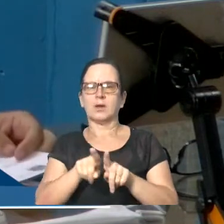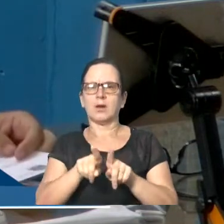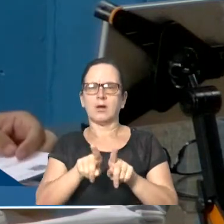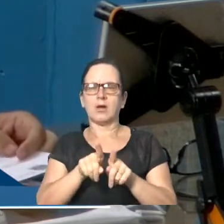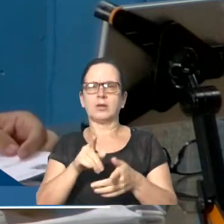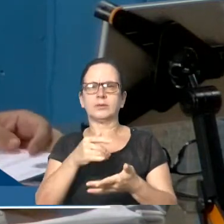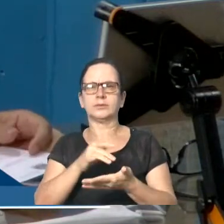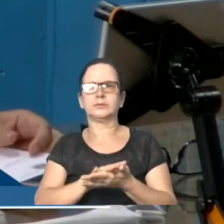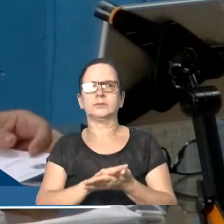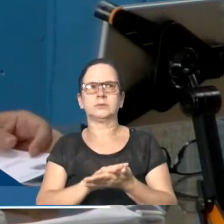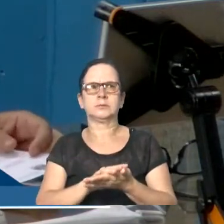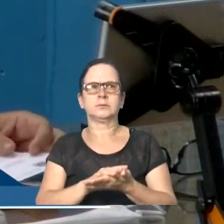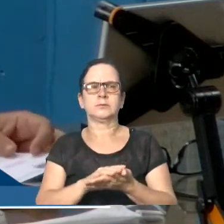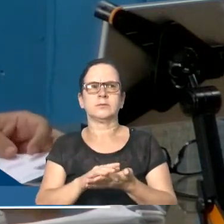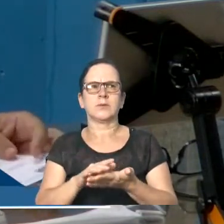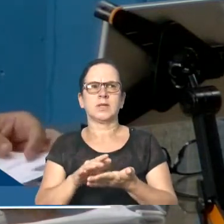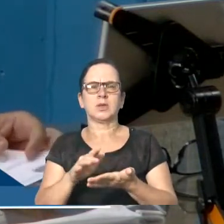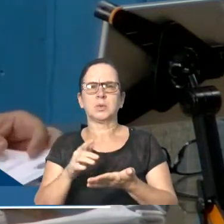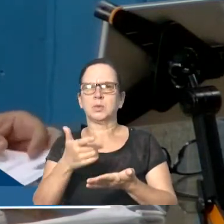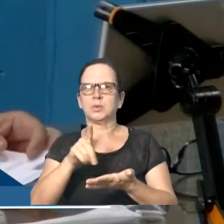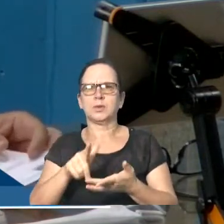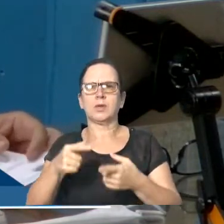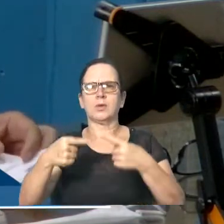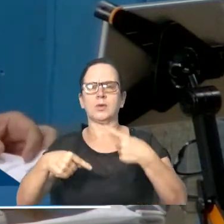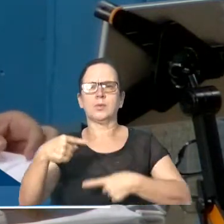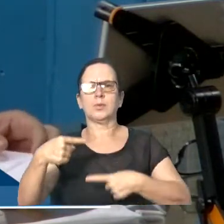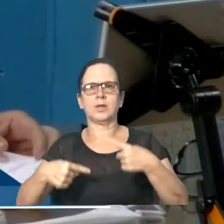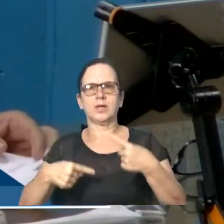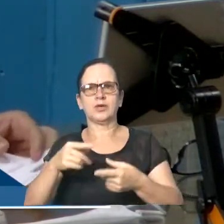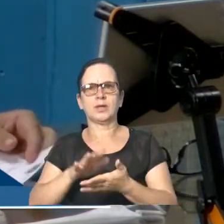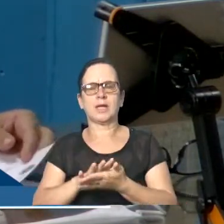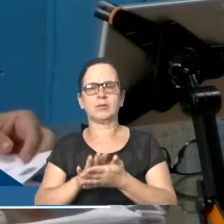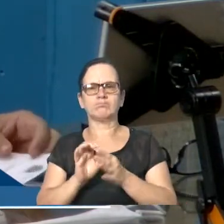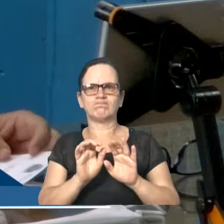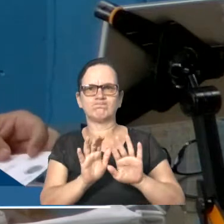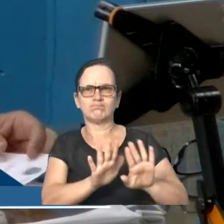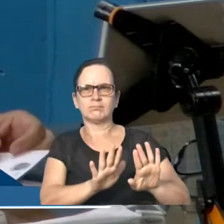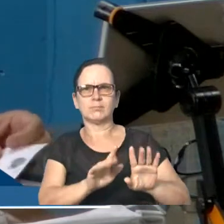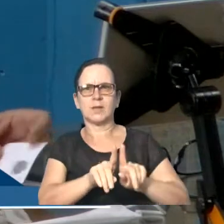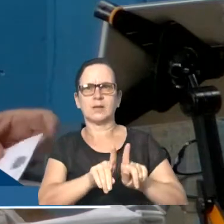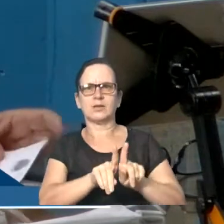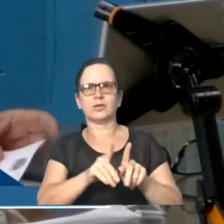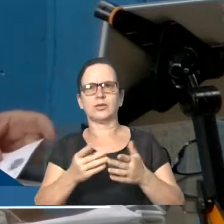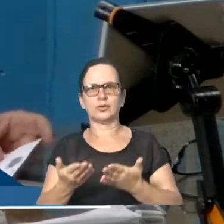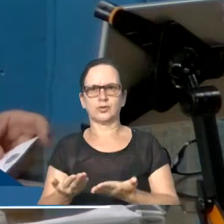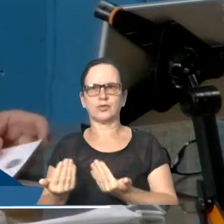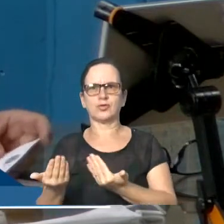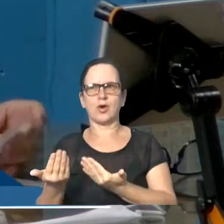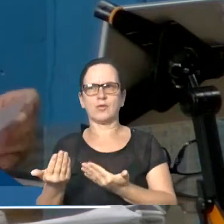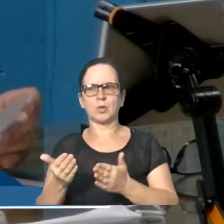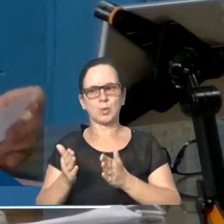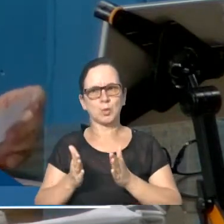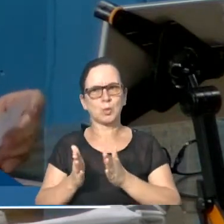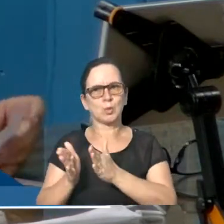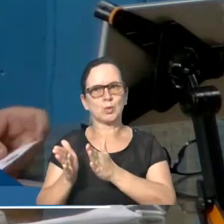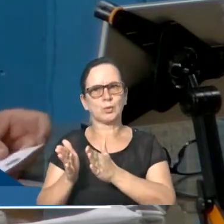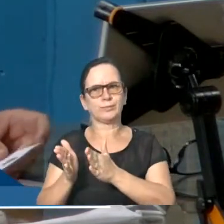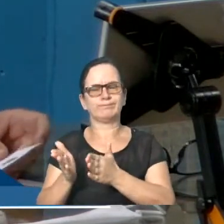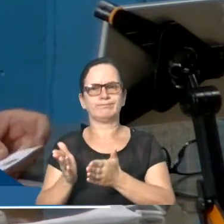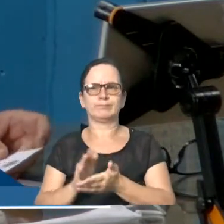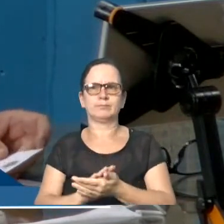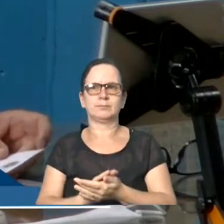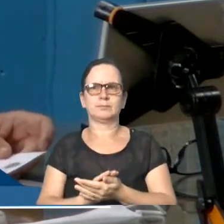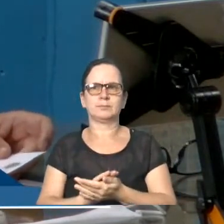ação efetiva, uma política efetiva que contenha isso, que proporcione a esses jovens um outro rumo.